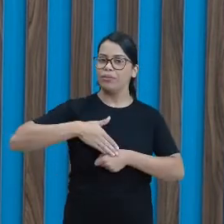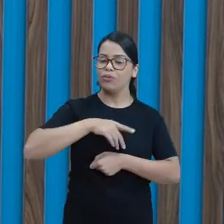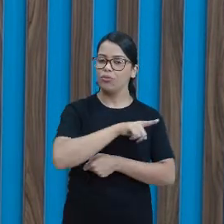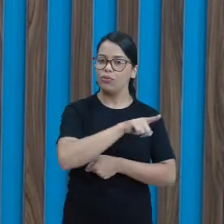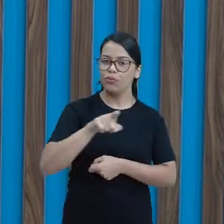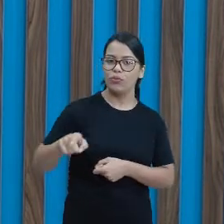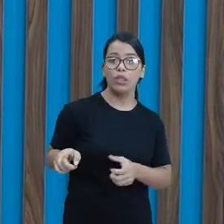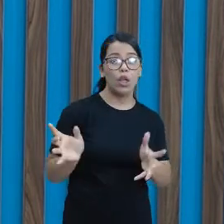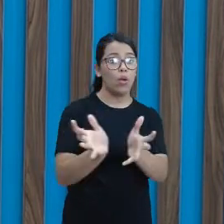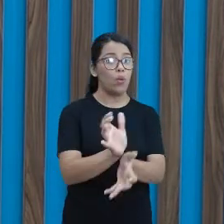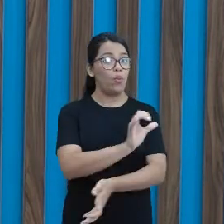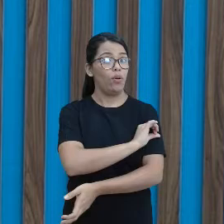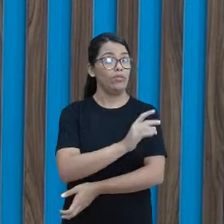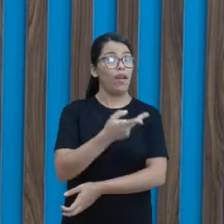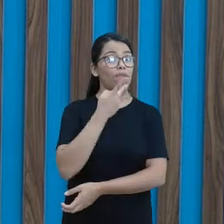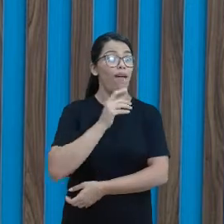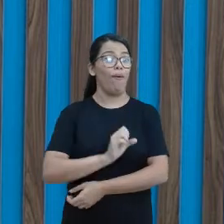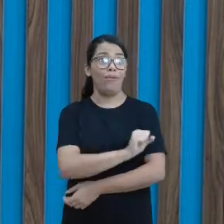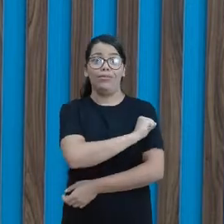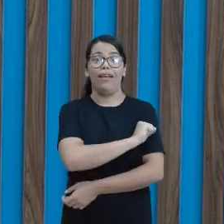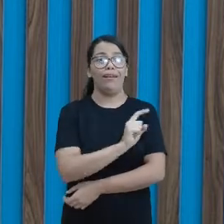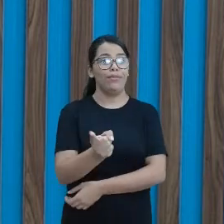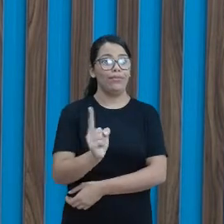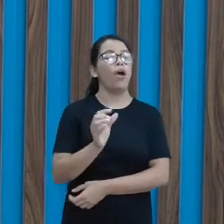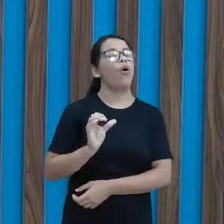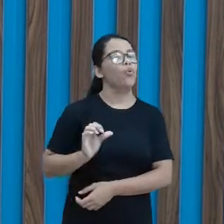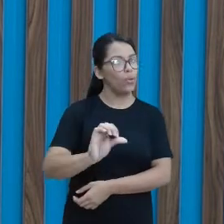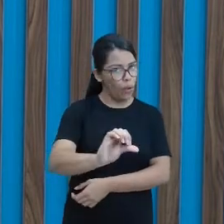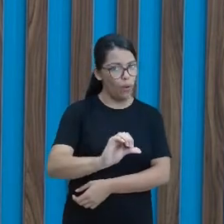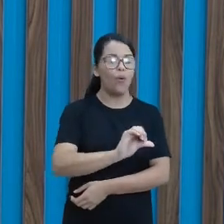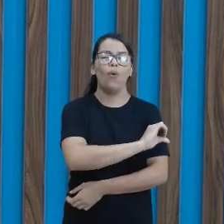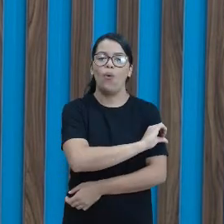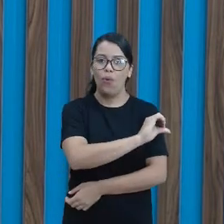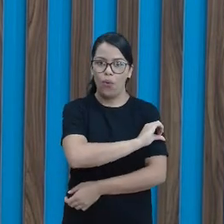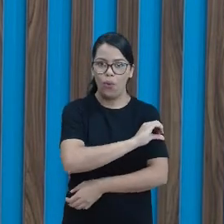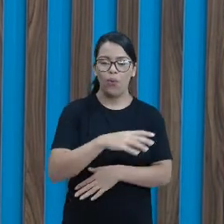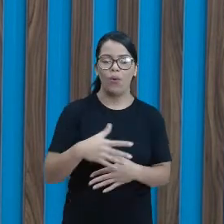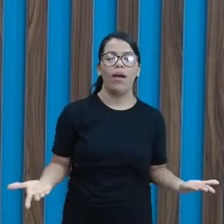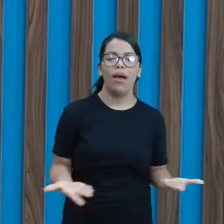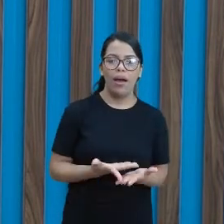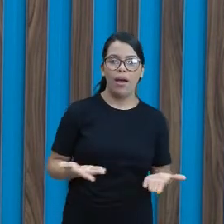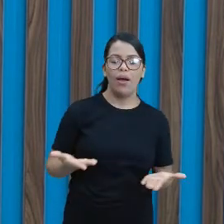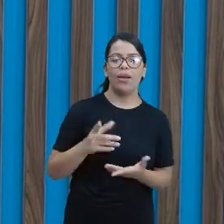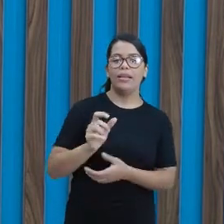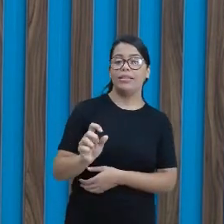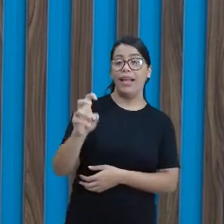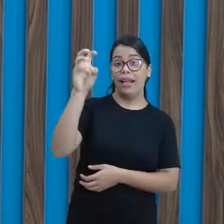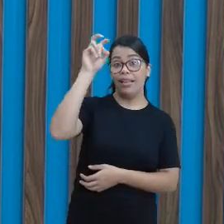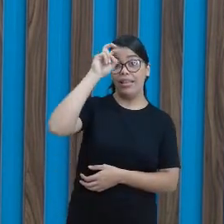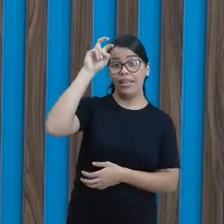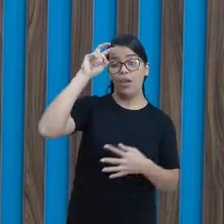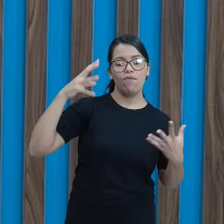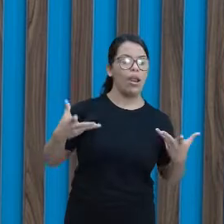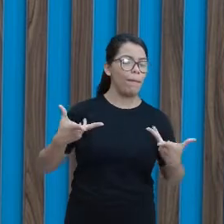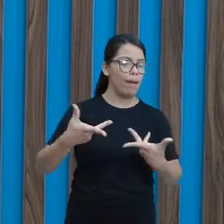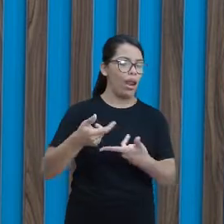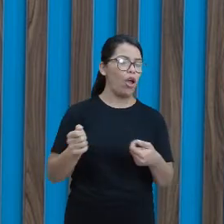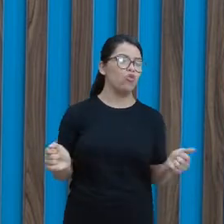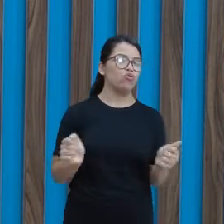vocês. Nono ano, já dizer, oitavo ano, né? Nono ano nessa quinta-feira linda, maravilhosa, juntos com